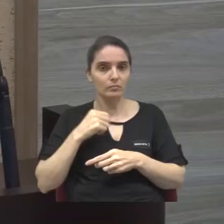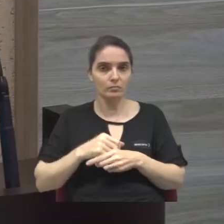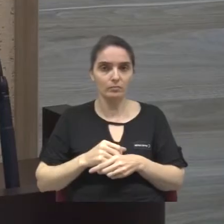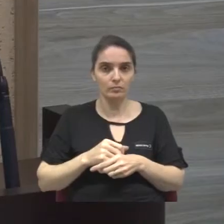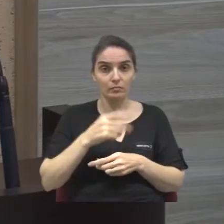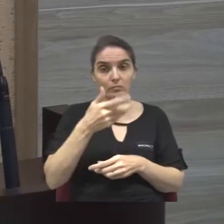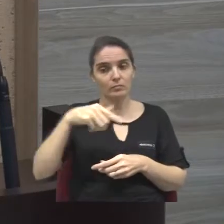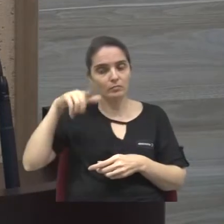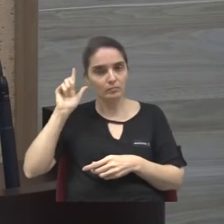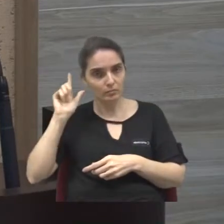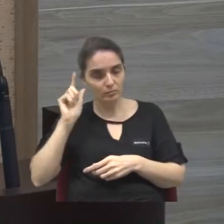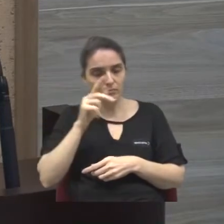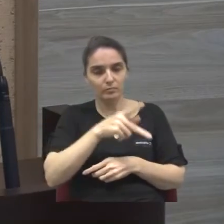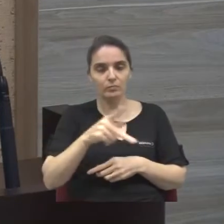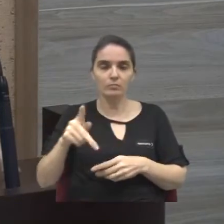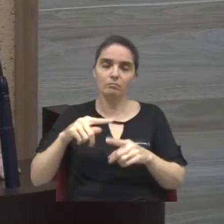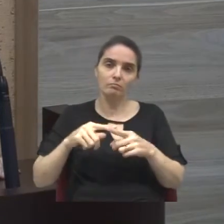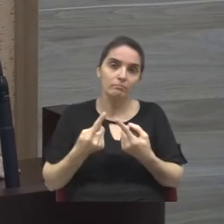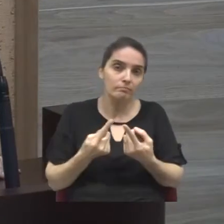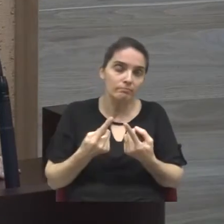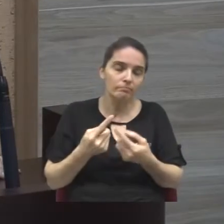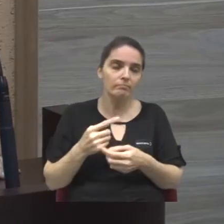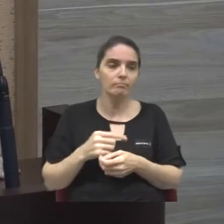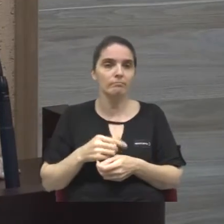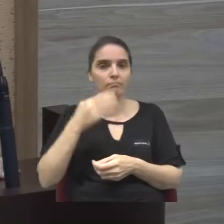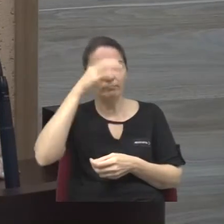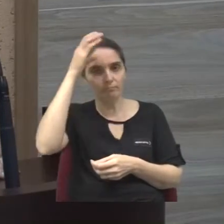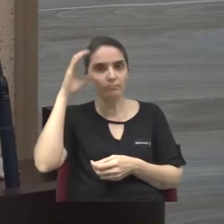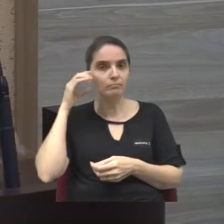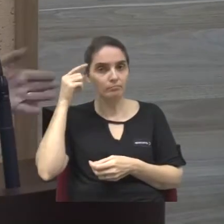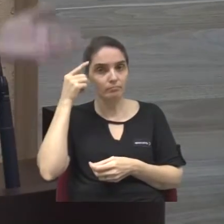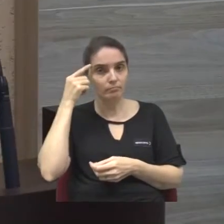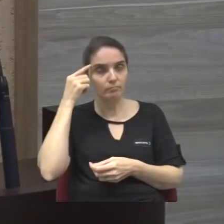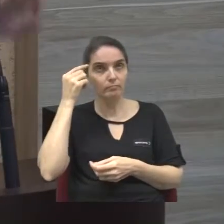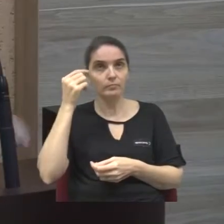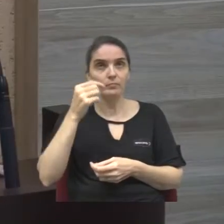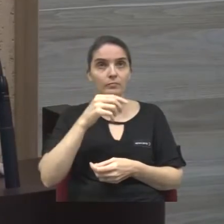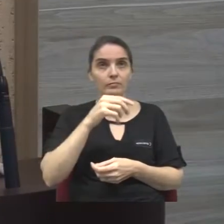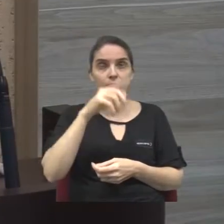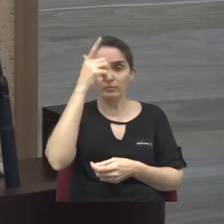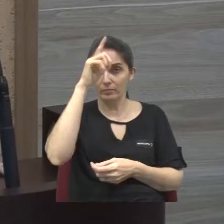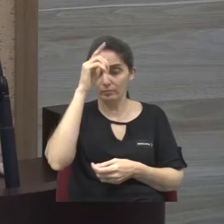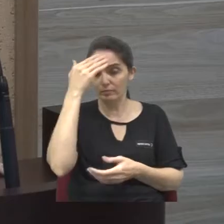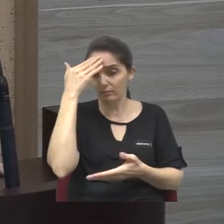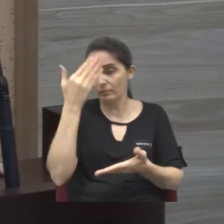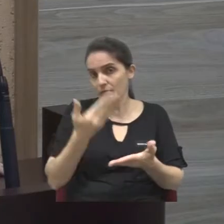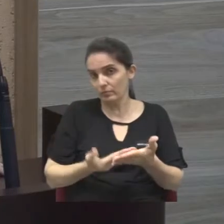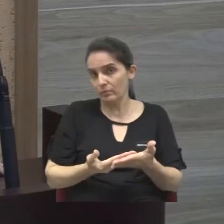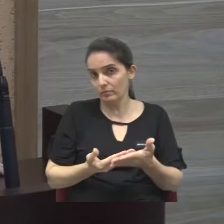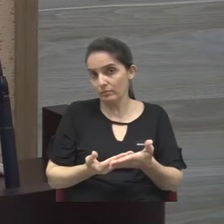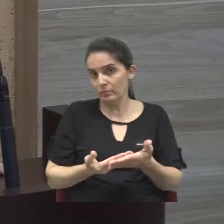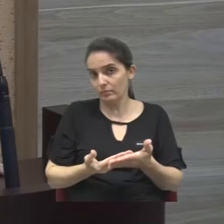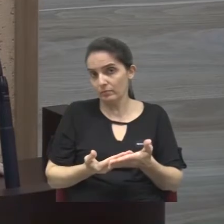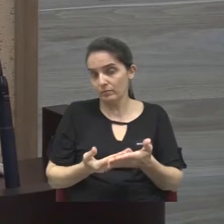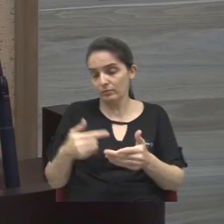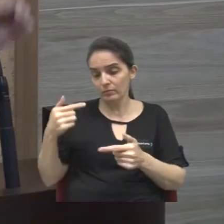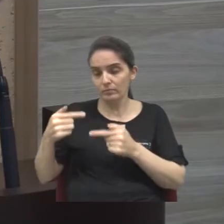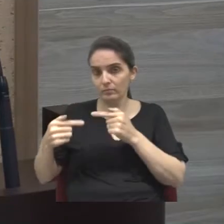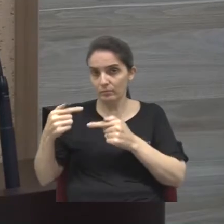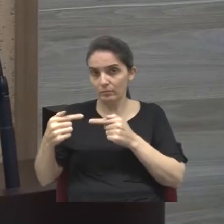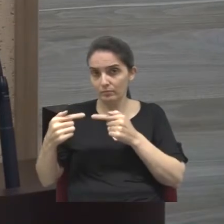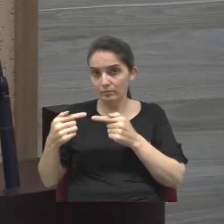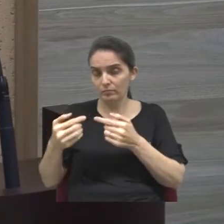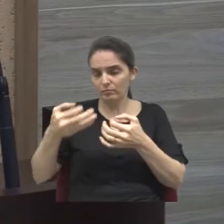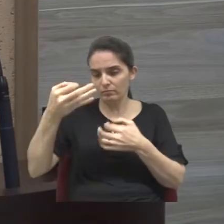minhas relações pessoais, acreditava em um ser humano que pensei que fosse ser um político assemelhado, mas não.